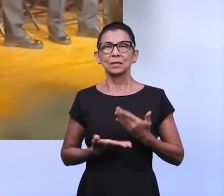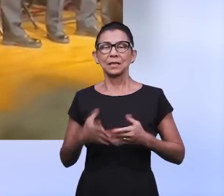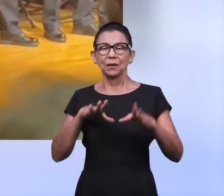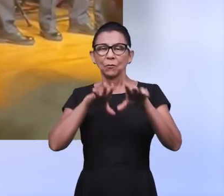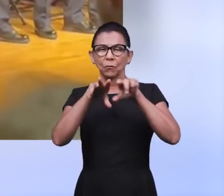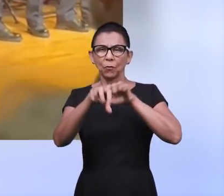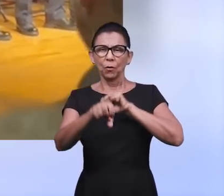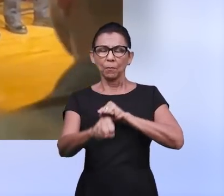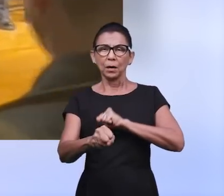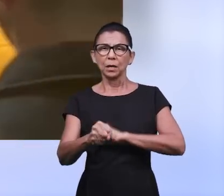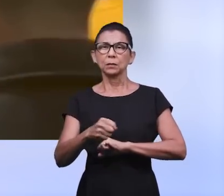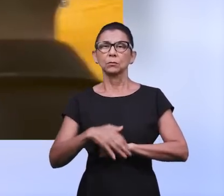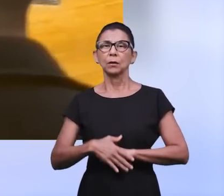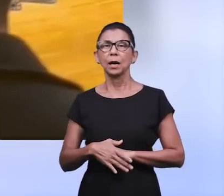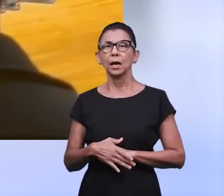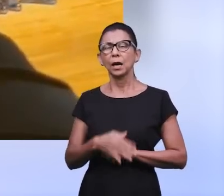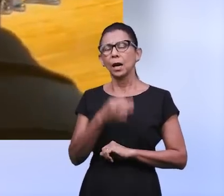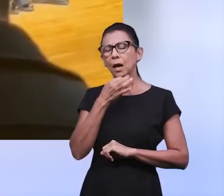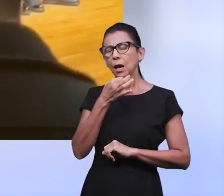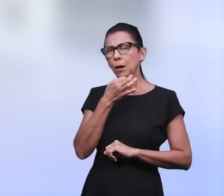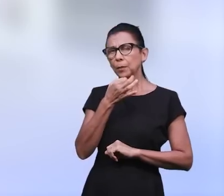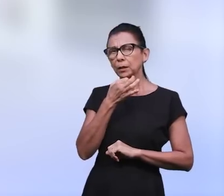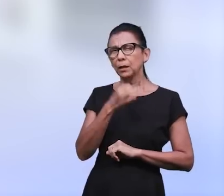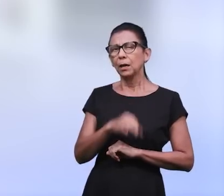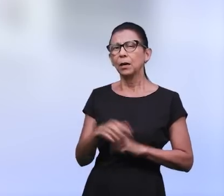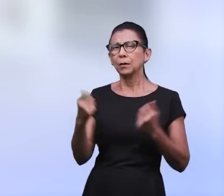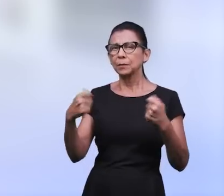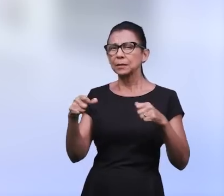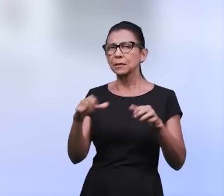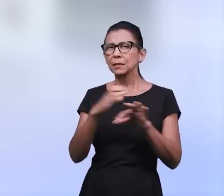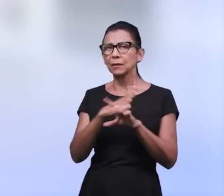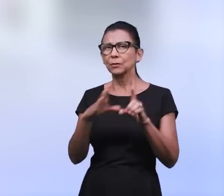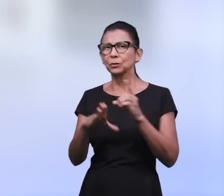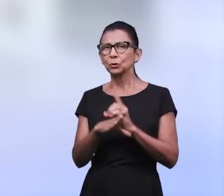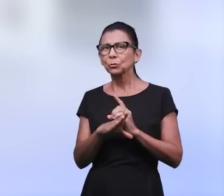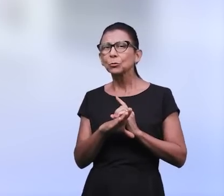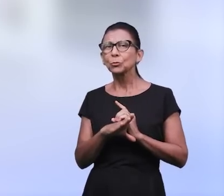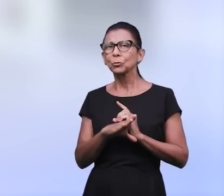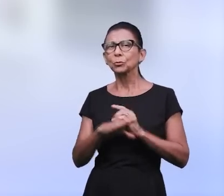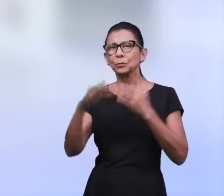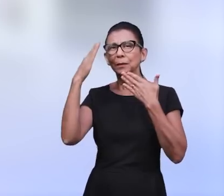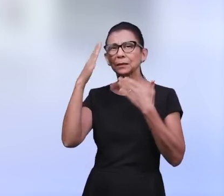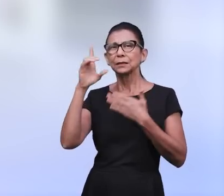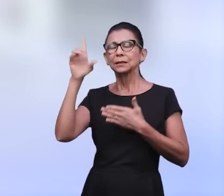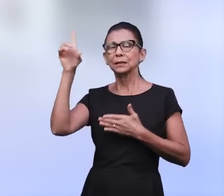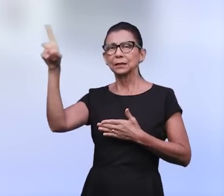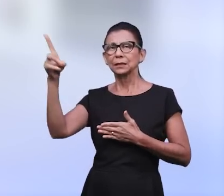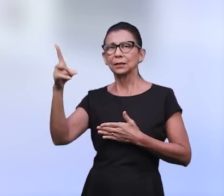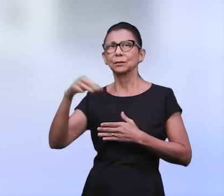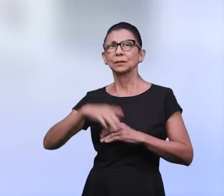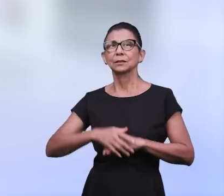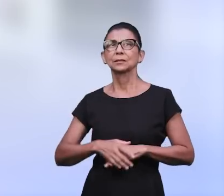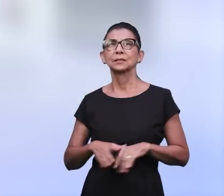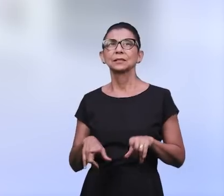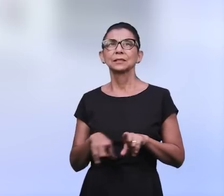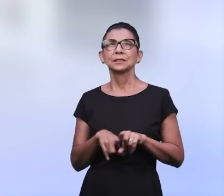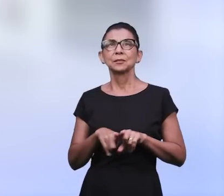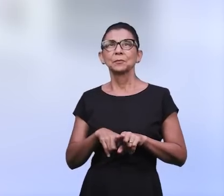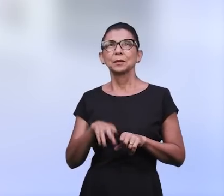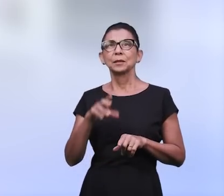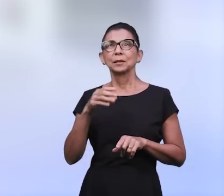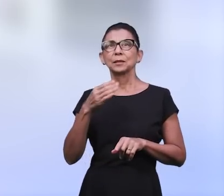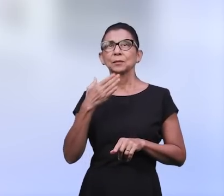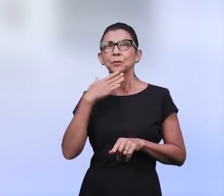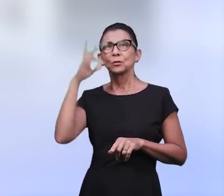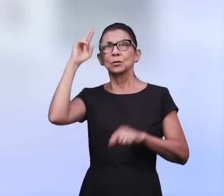momento de oração em glorificação a Deus e para que o Senhor possa guardar os futuros policiais. Os pastores Donald Pelton,